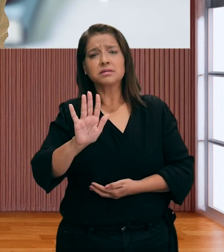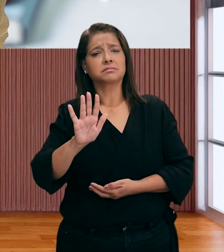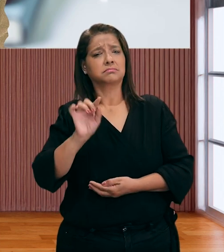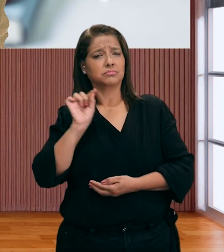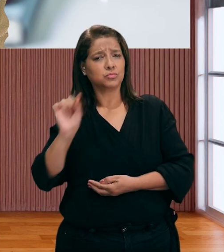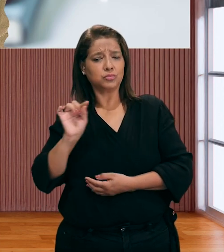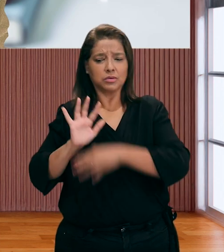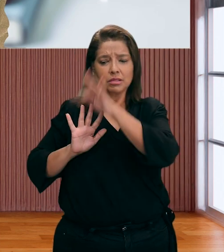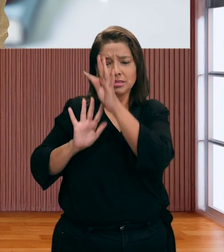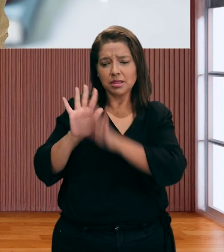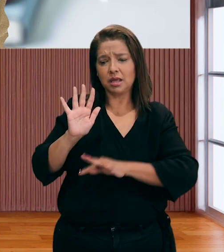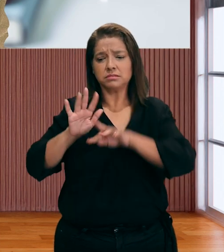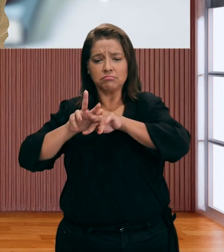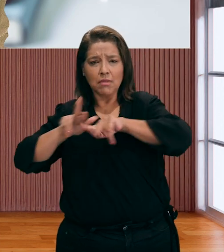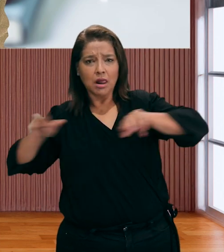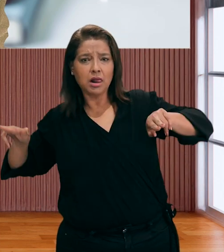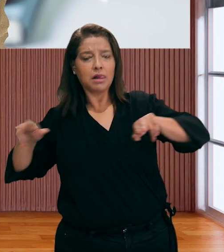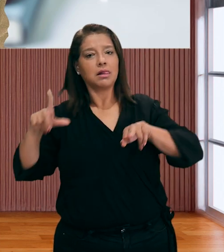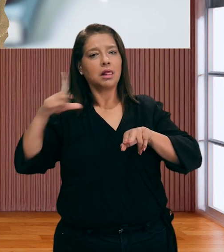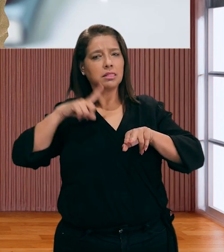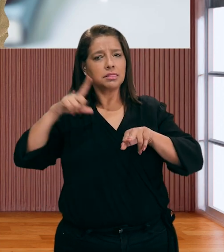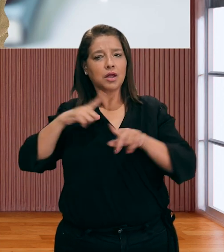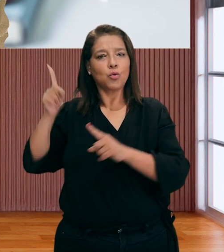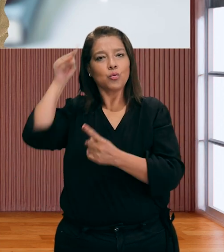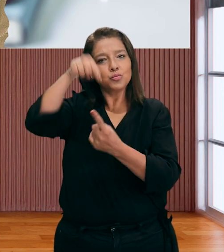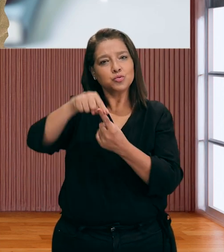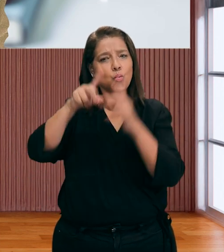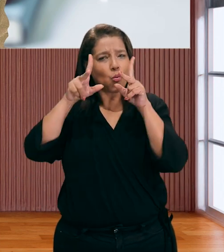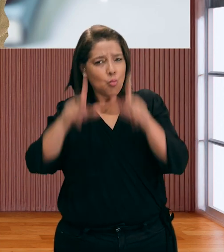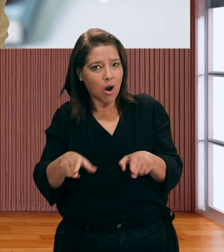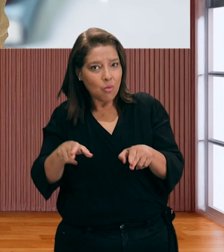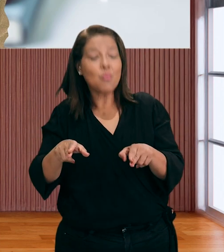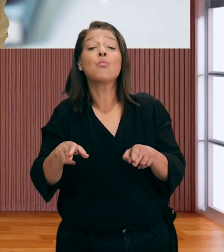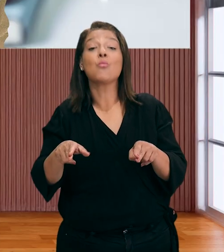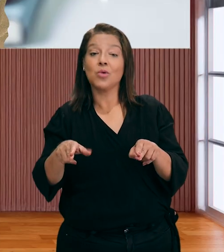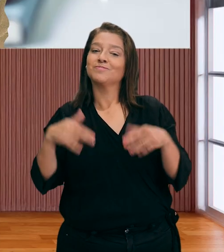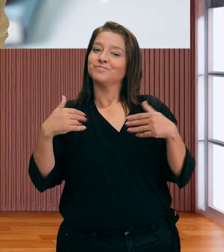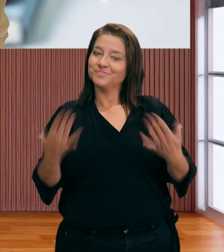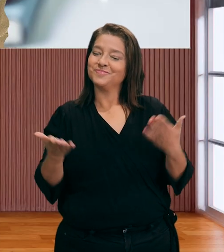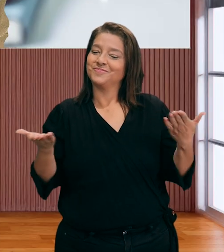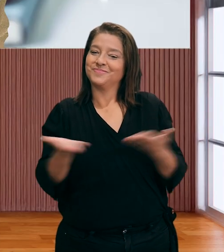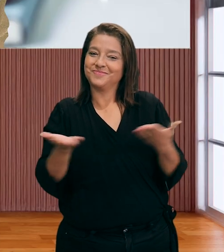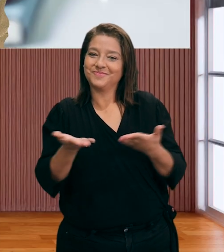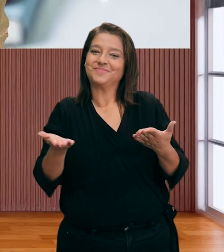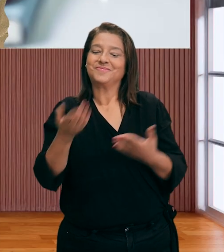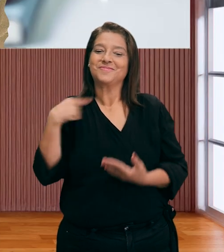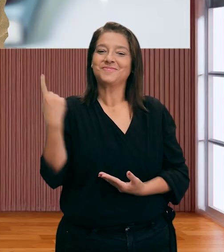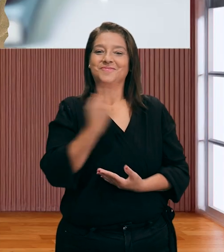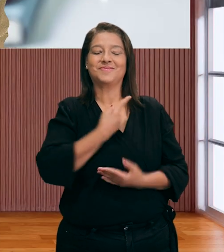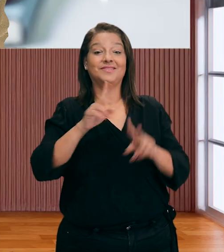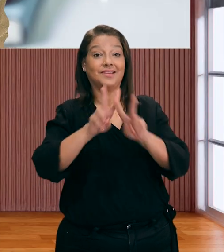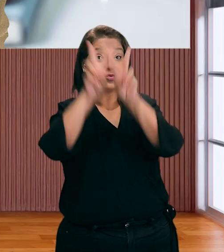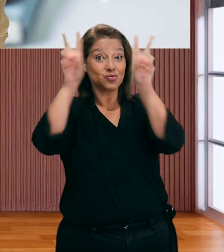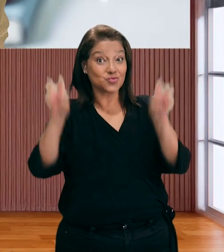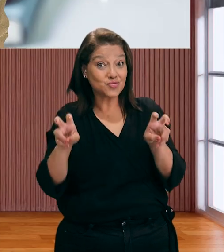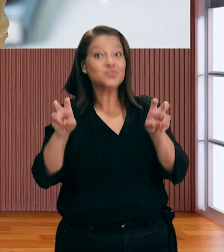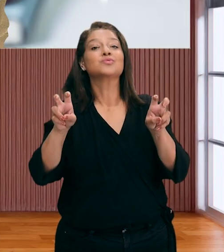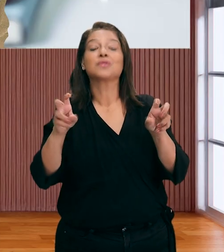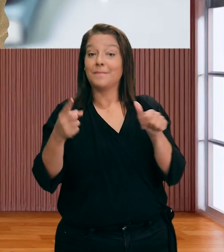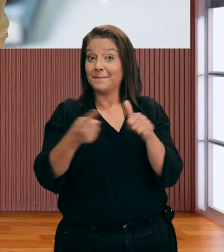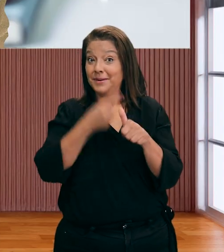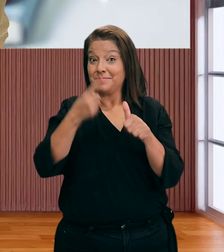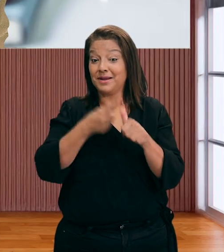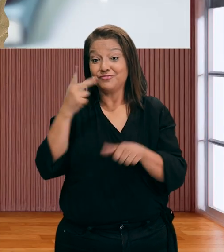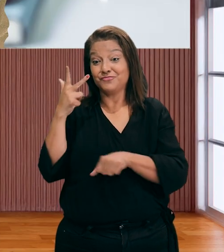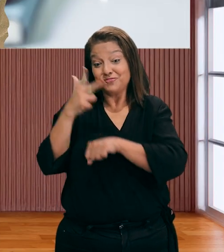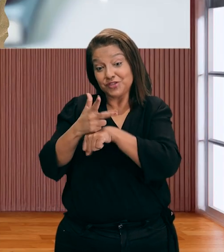eles têm a mesma finalidade? Pois é justamente sobre isso que a nossa primeira